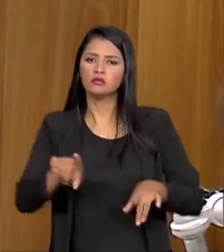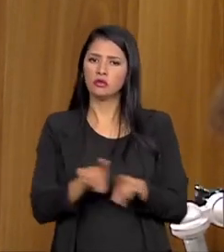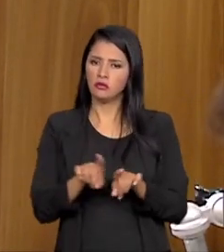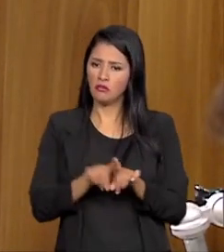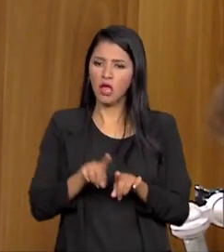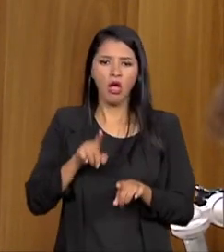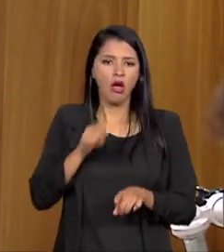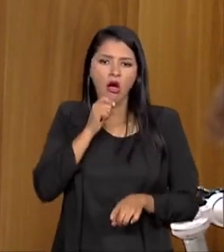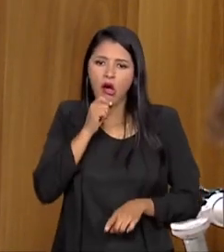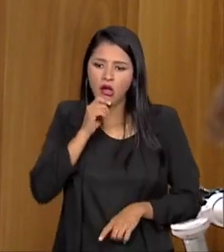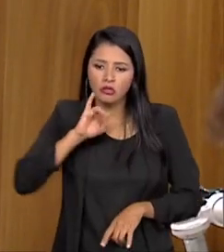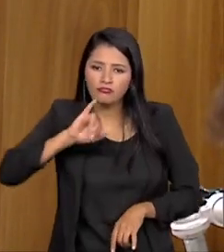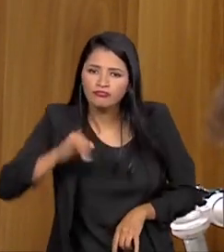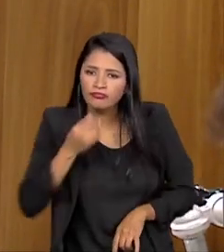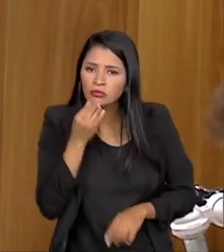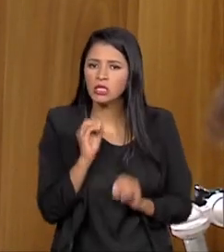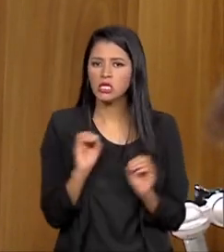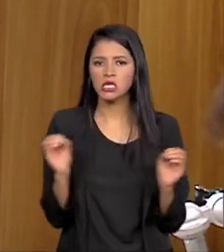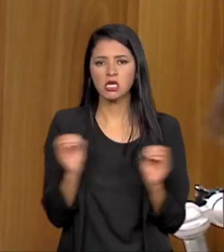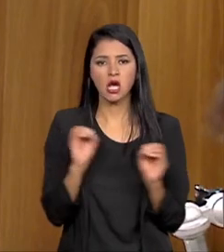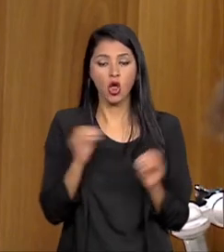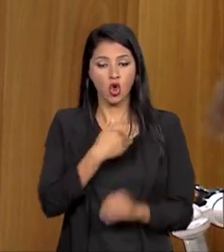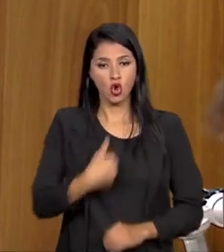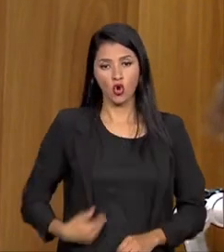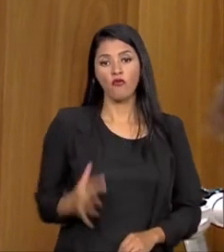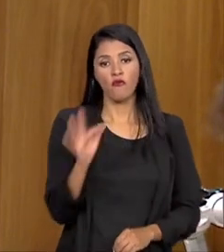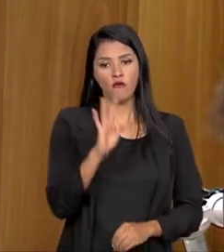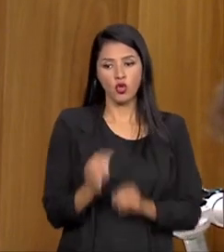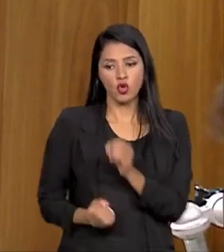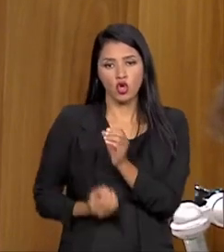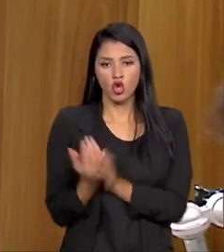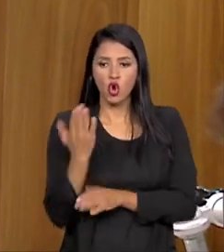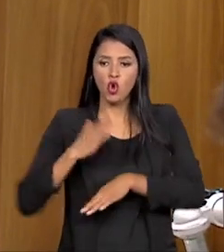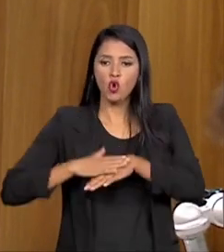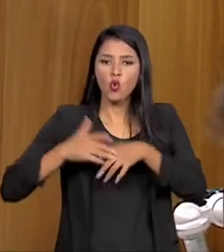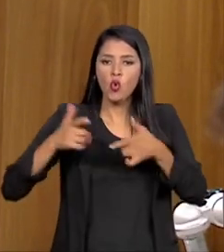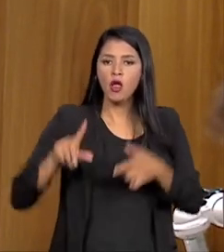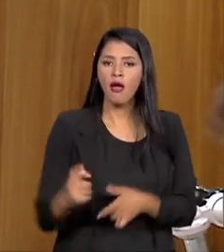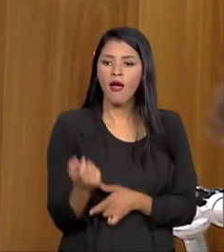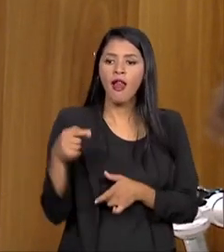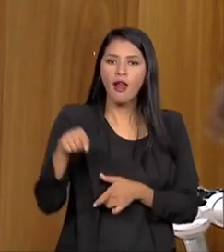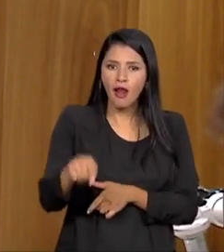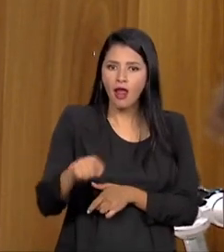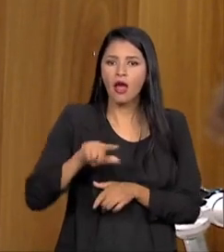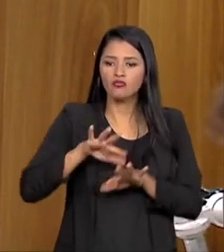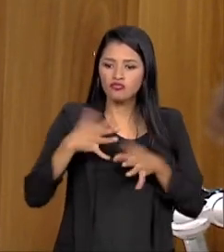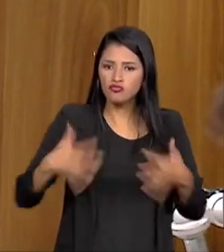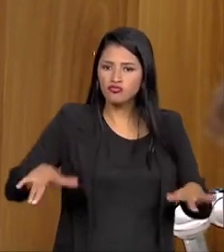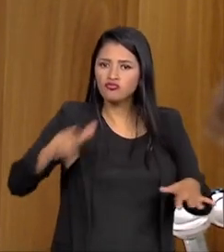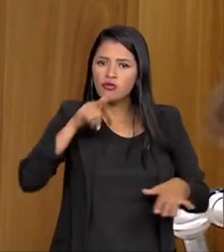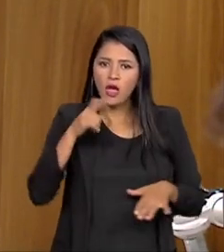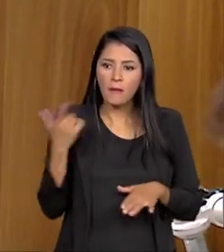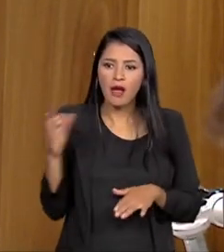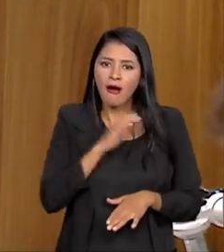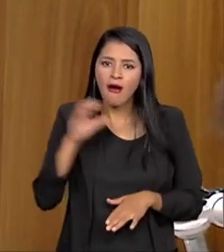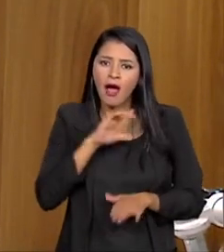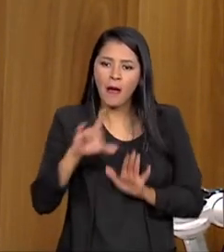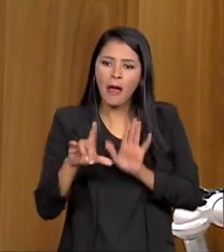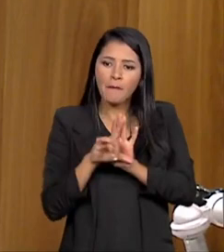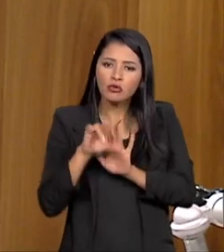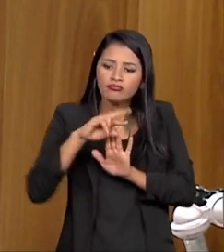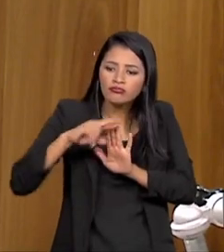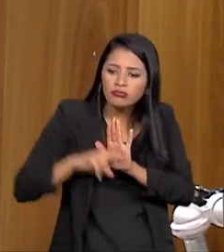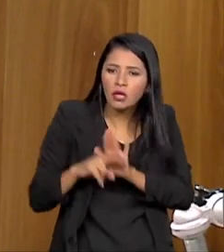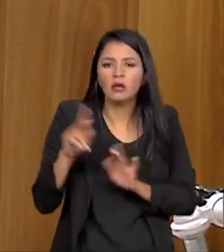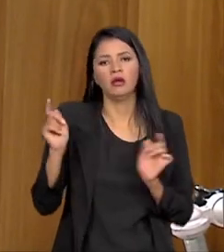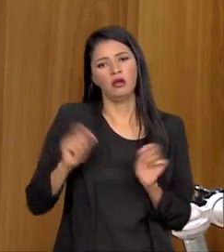não explorado que o governo federal criou uma plataforma única de gestão diária no mar para acelerar o licenciamento dessas áreas do mar